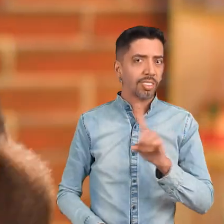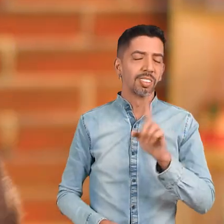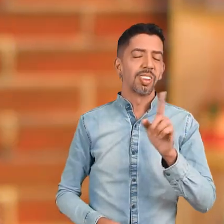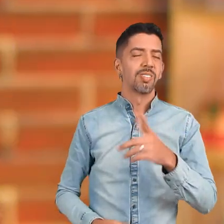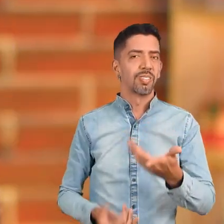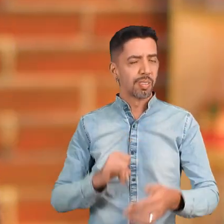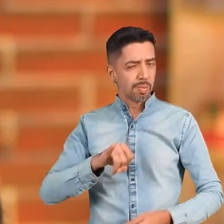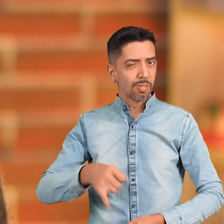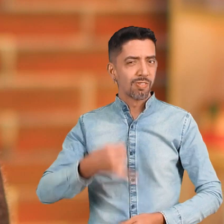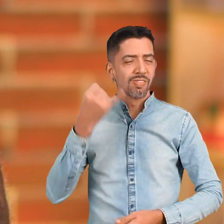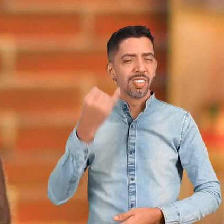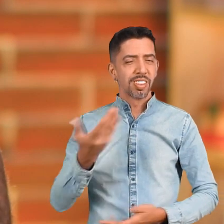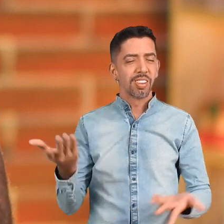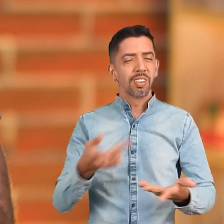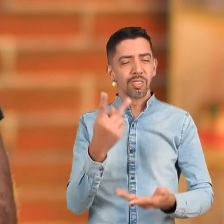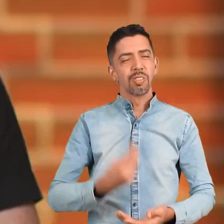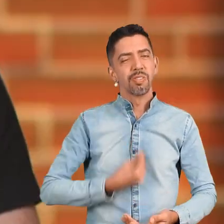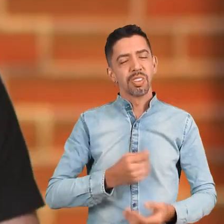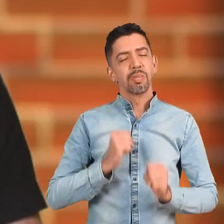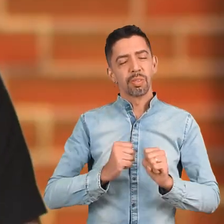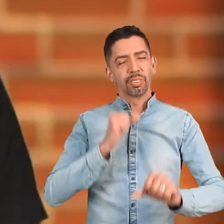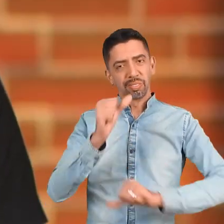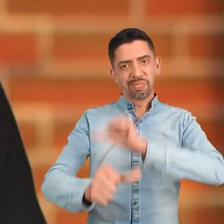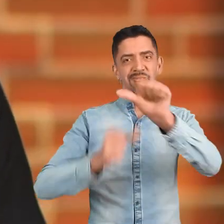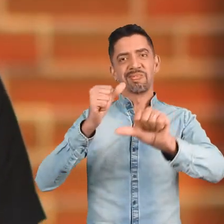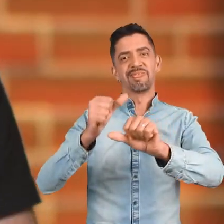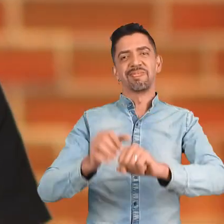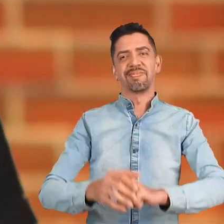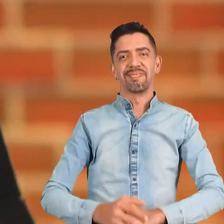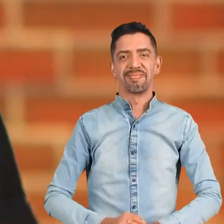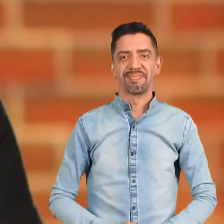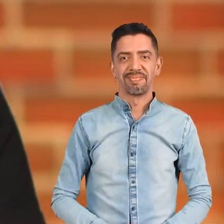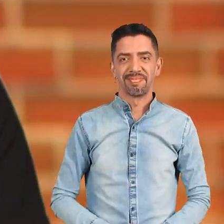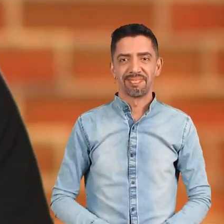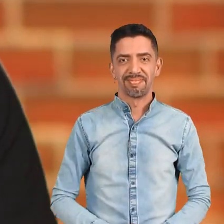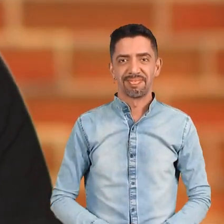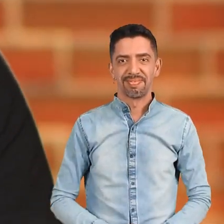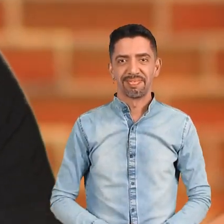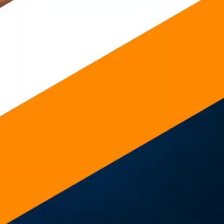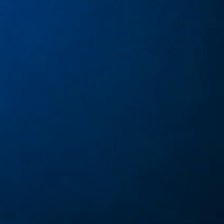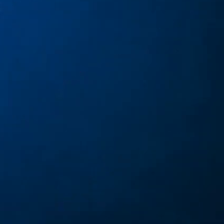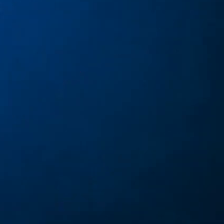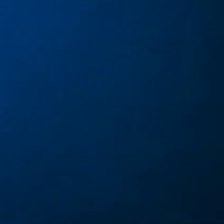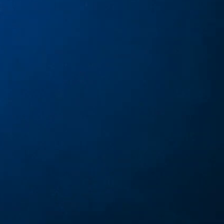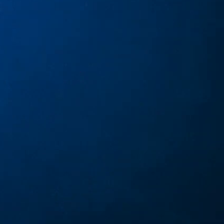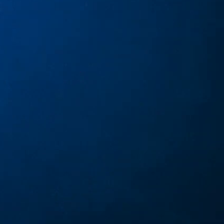verdades. Agora você pode construir a sua verdade financeira.